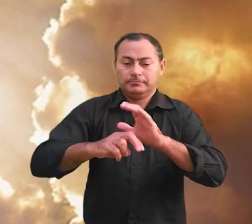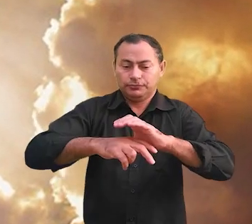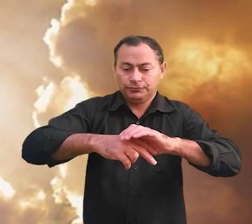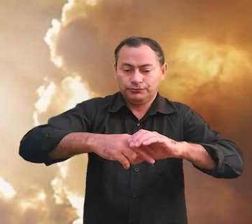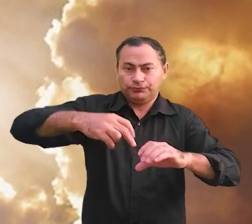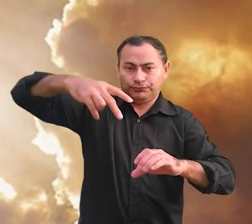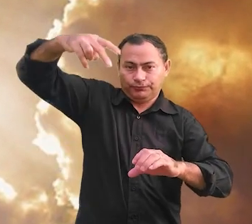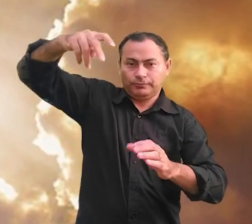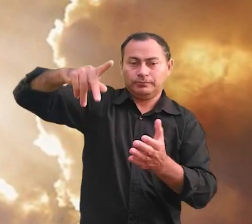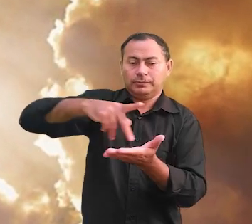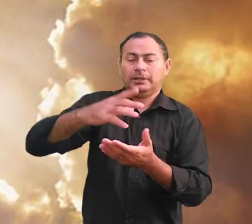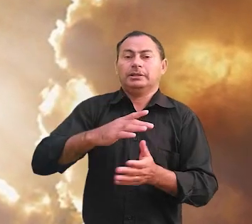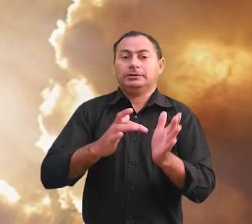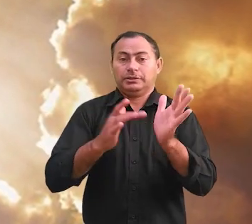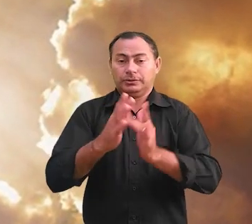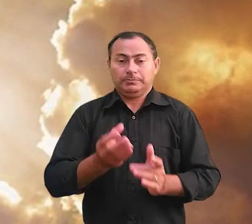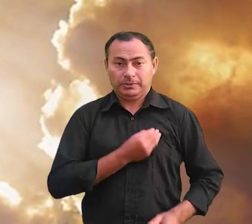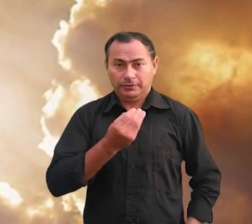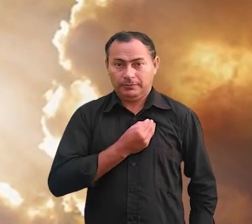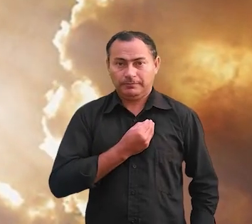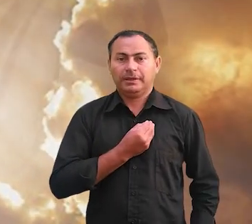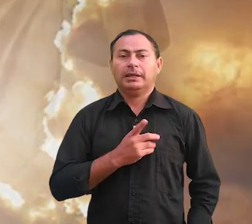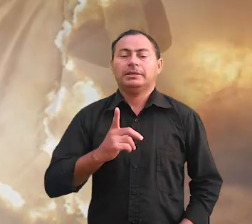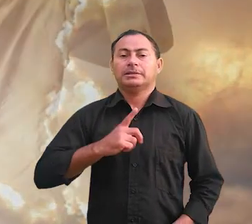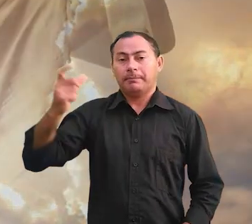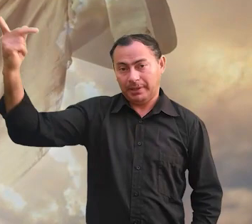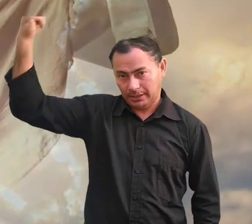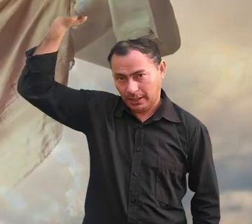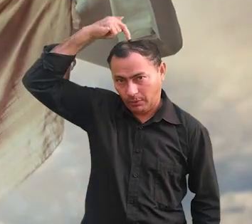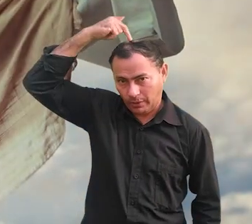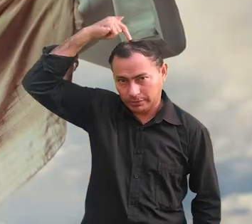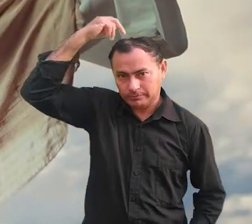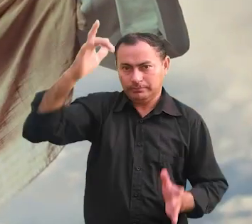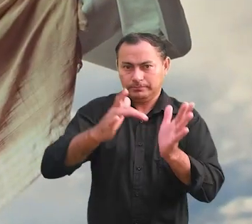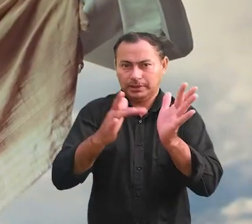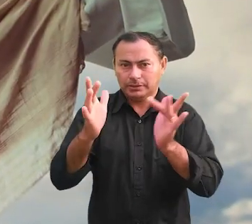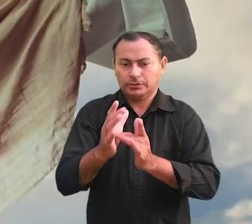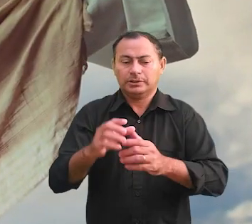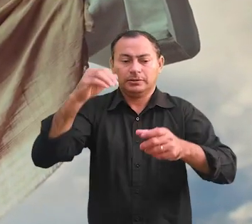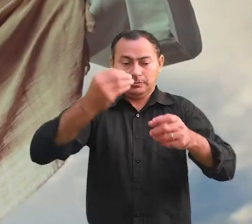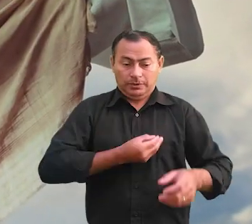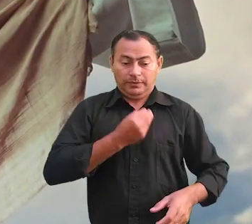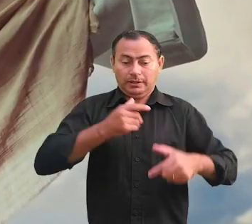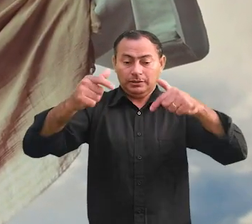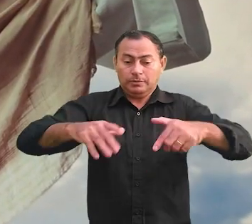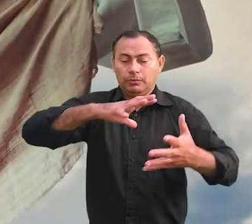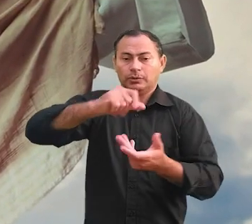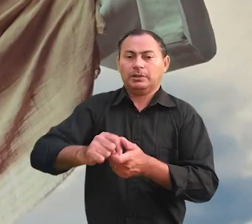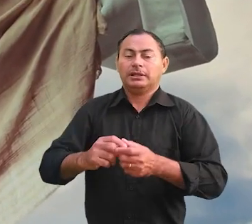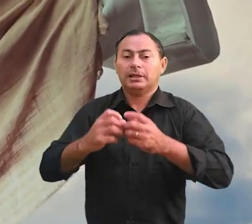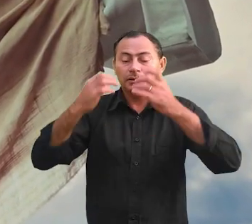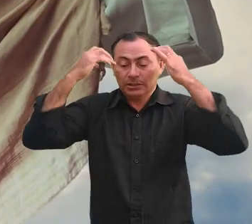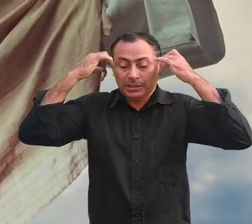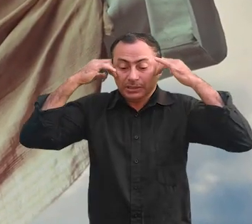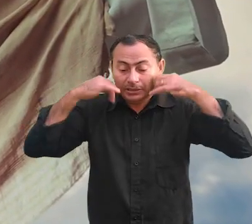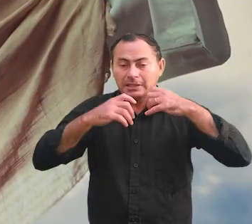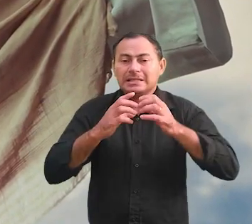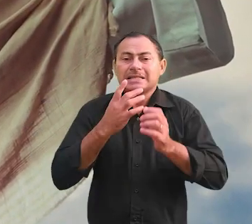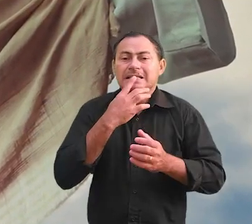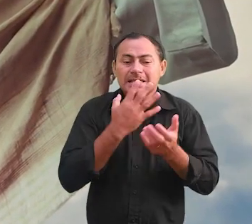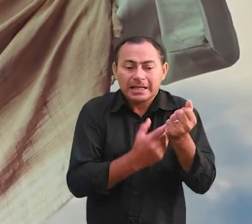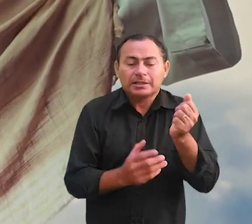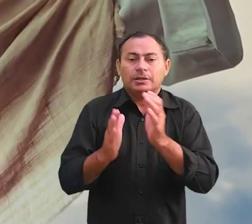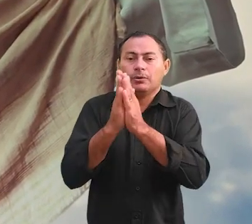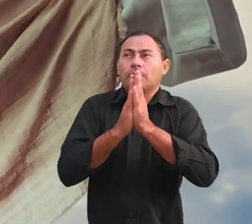ressuscitou da morte é o Cristo Vivo isso é pentecostes quando Jesus estava nesse mundo ele sua gotas de